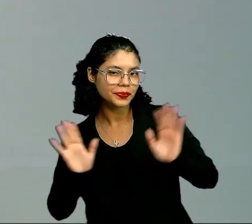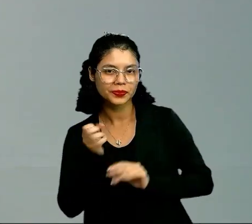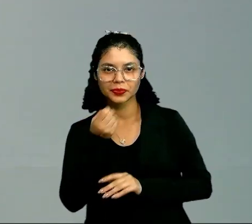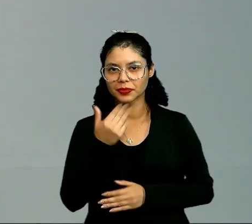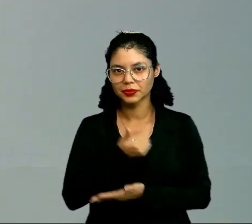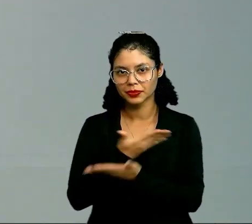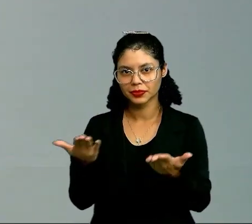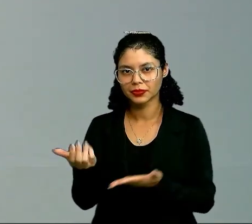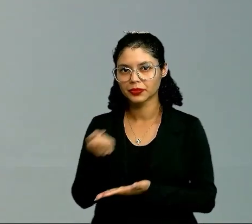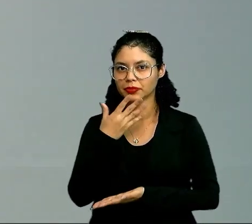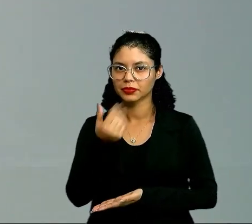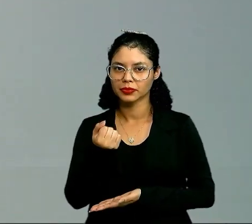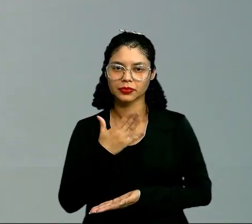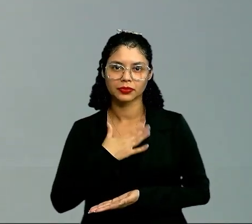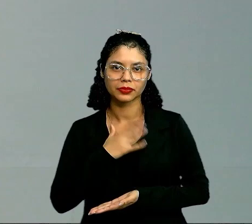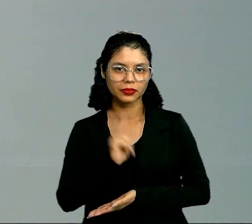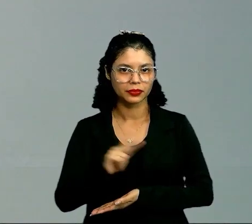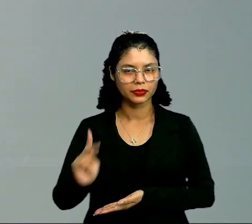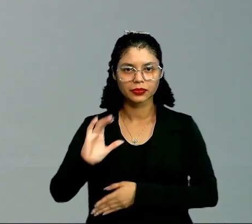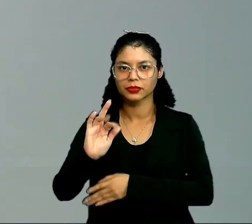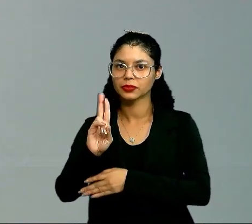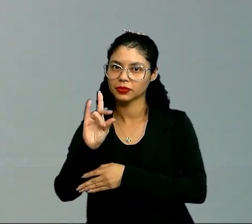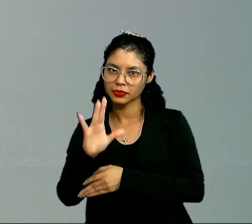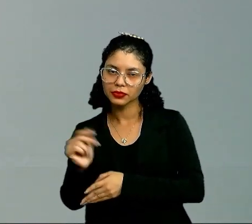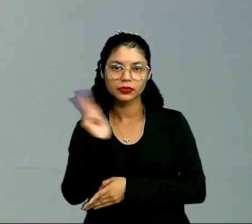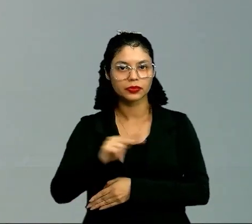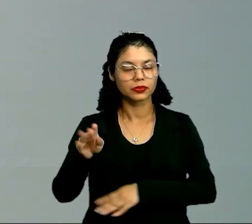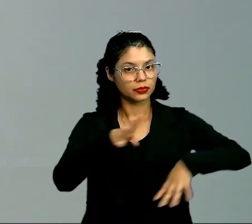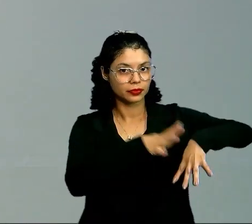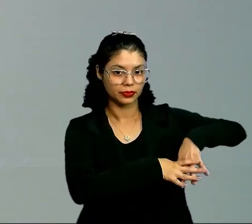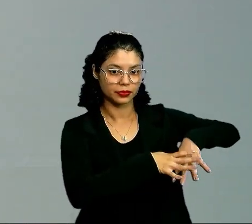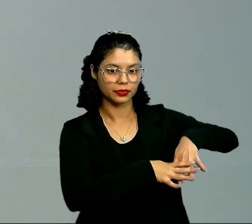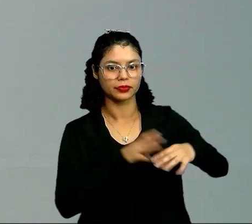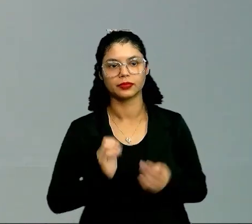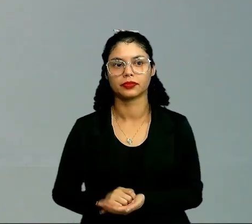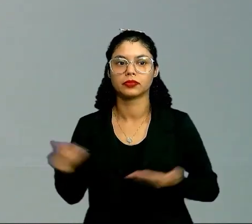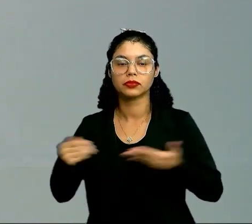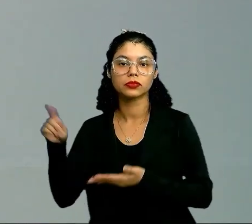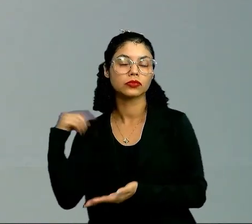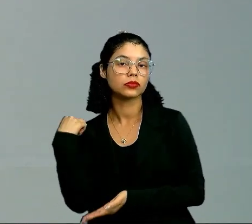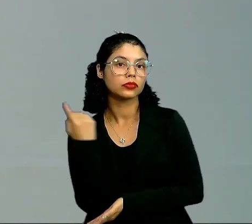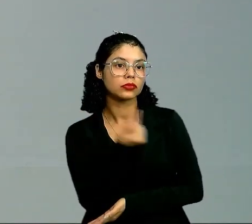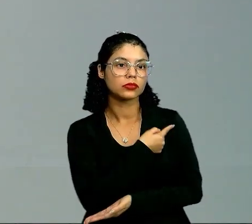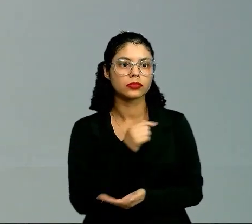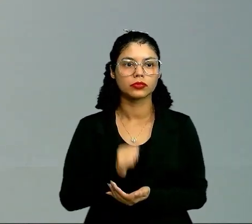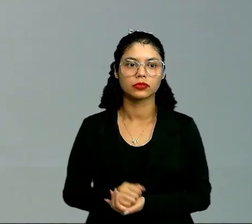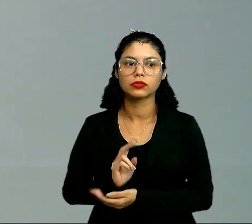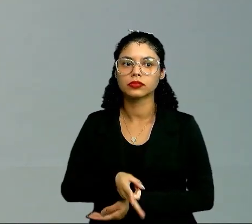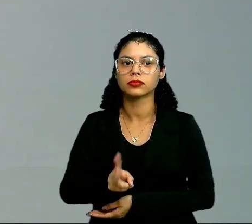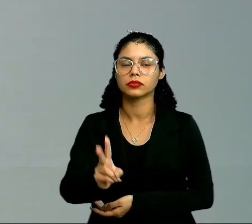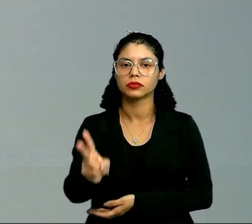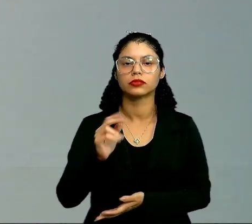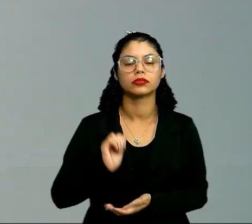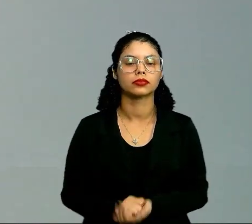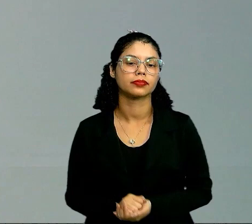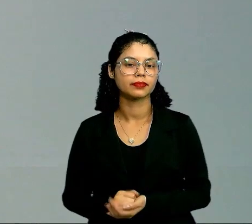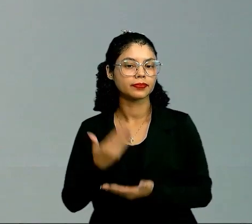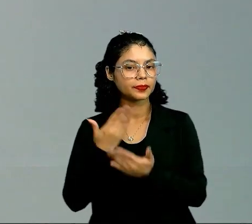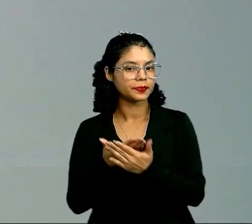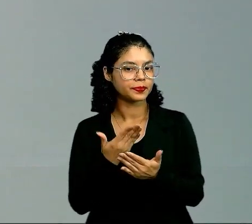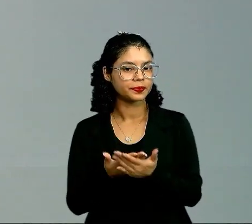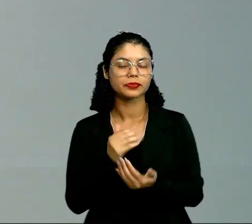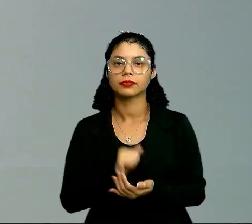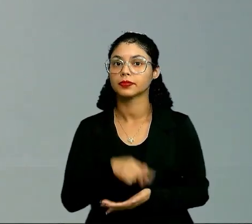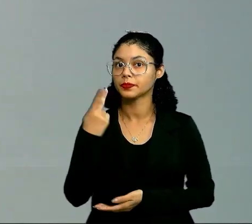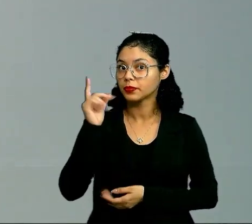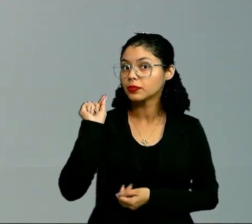Olá, tudo bem com vocês? Eu sou o professor Carlos, professor de matemática, e hoje a gente vai dar continuidade na nossa aula. Nós